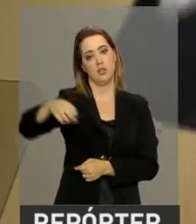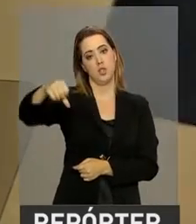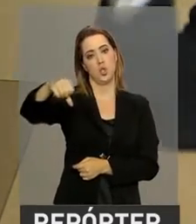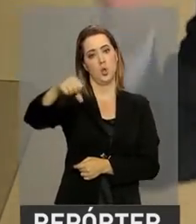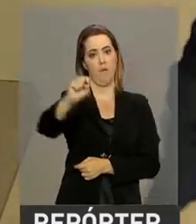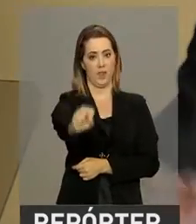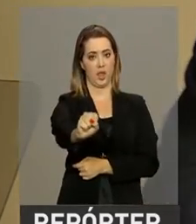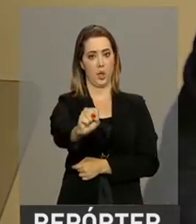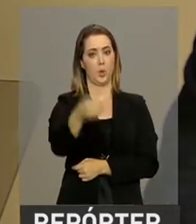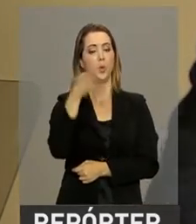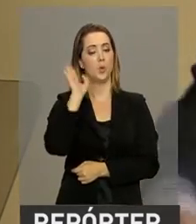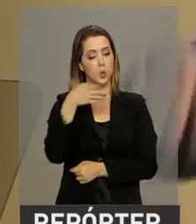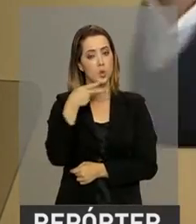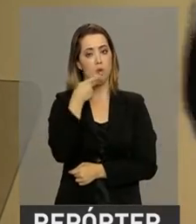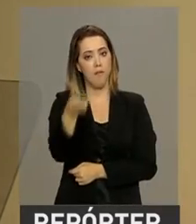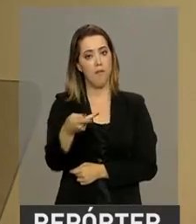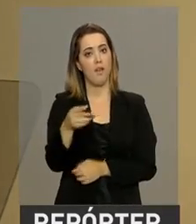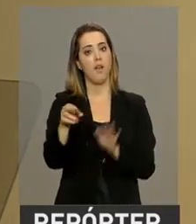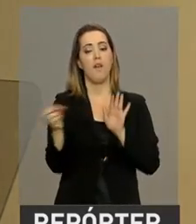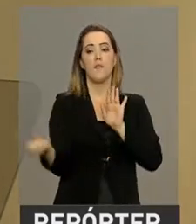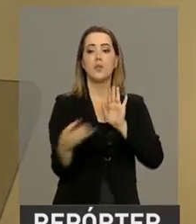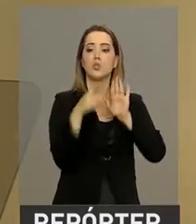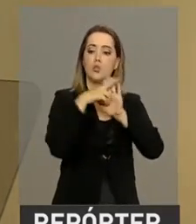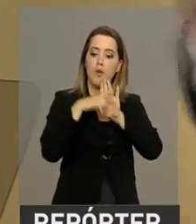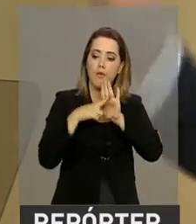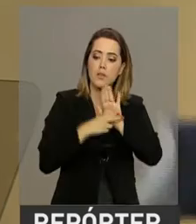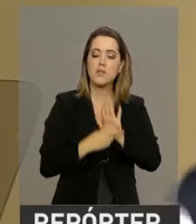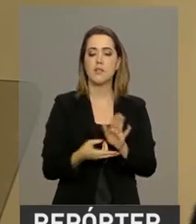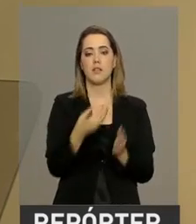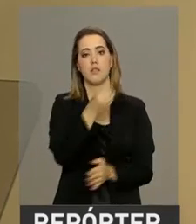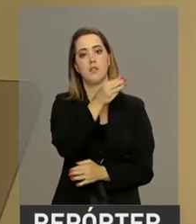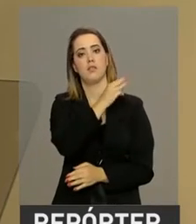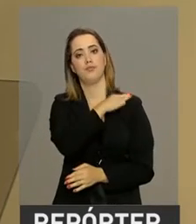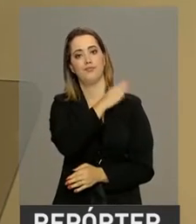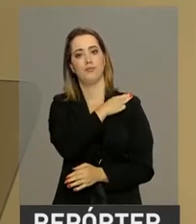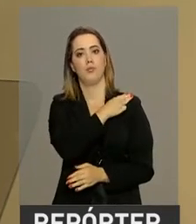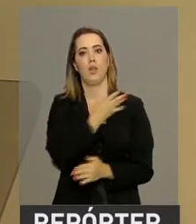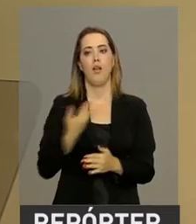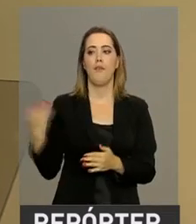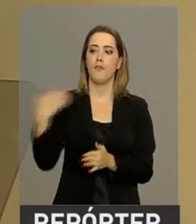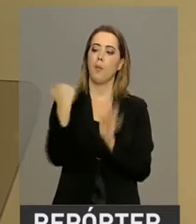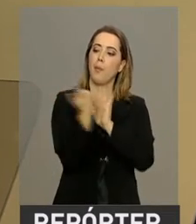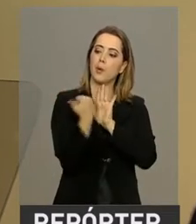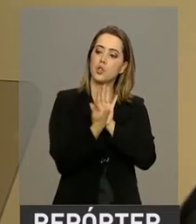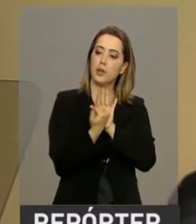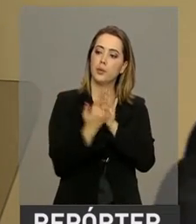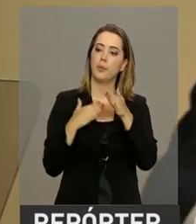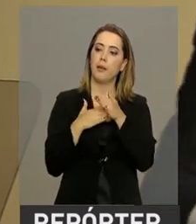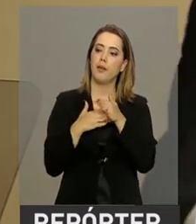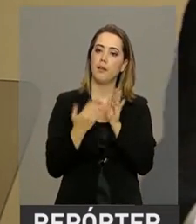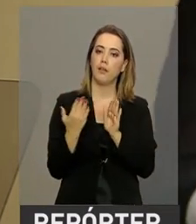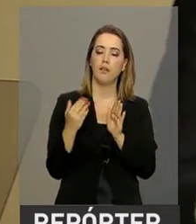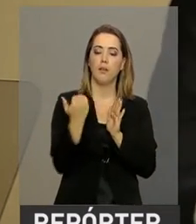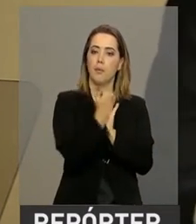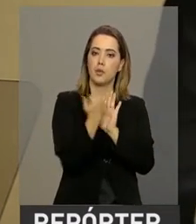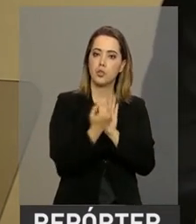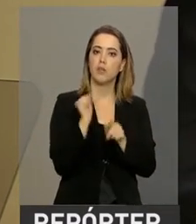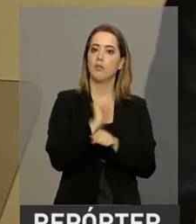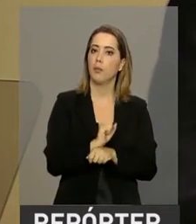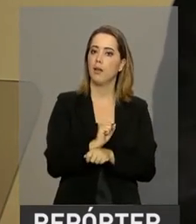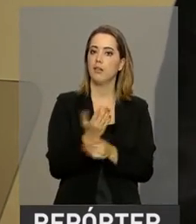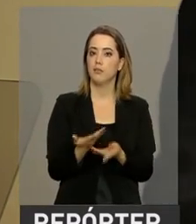fala em reforma do ensino médio e vem aquele projeto projeto não vai pra frente né estou muito bem num dado momento